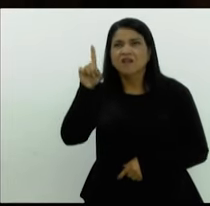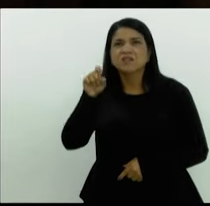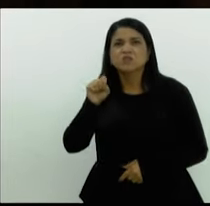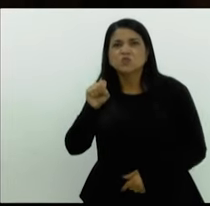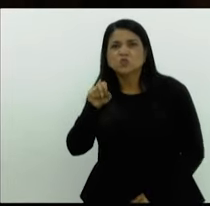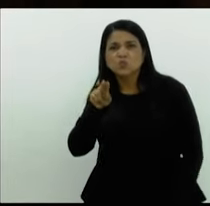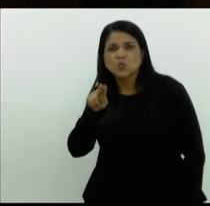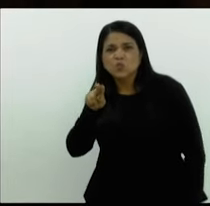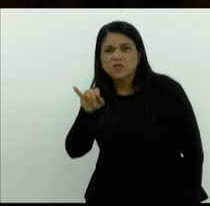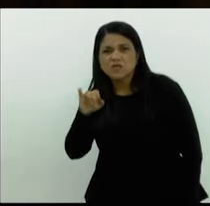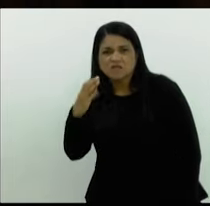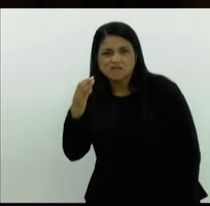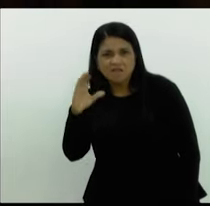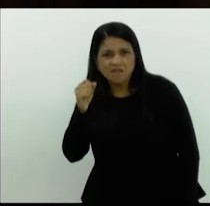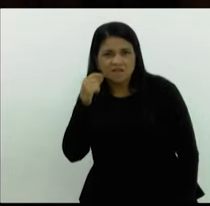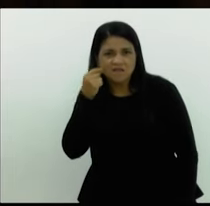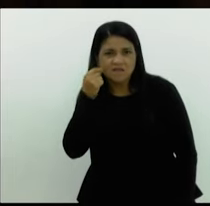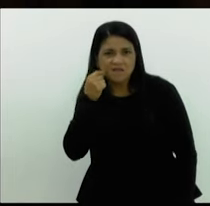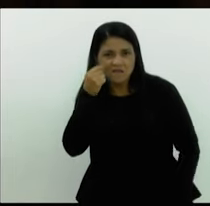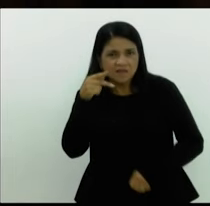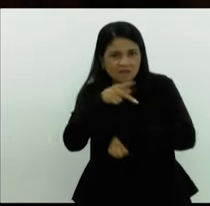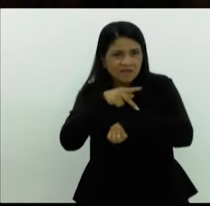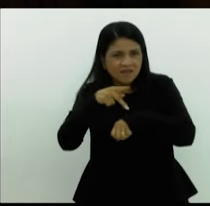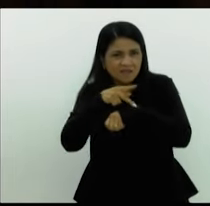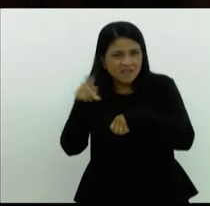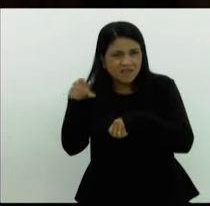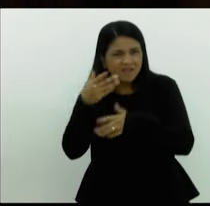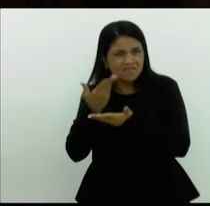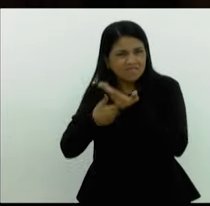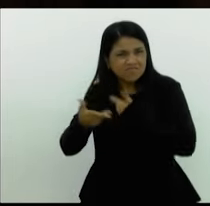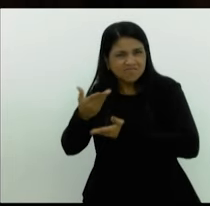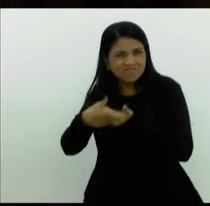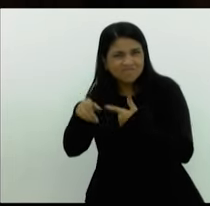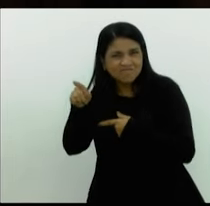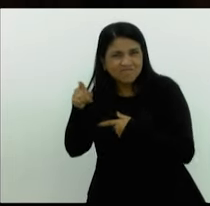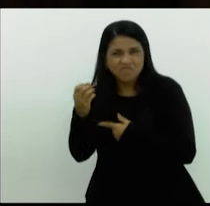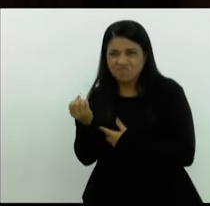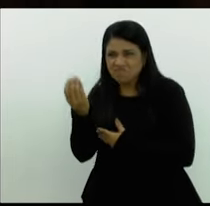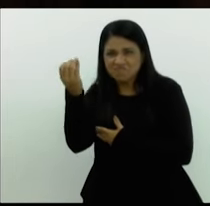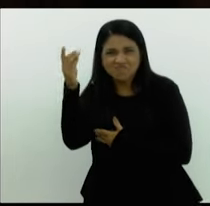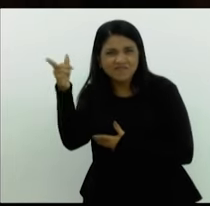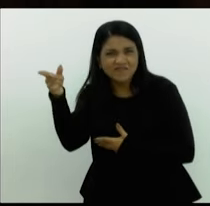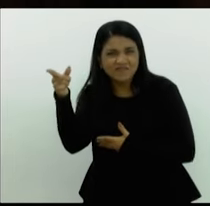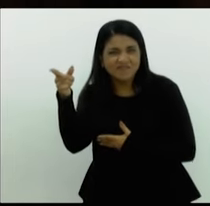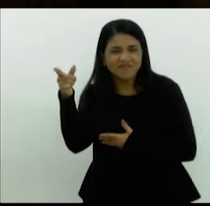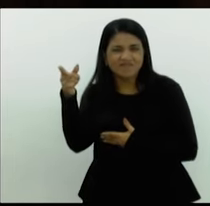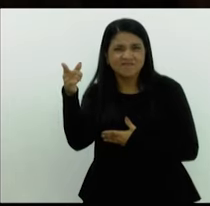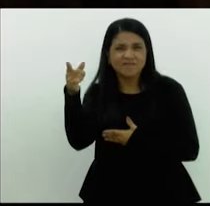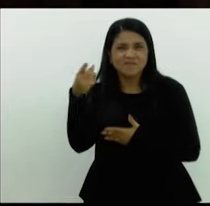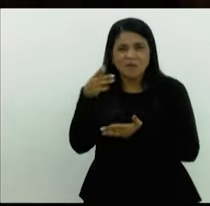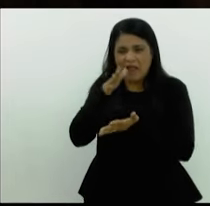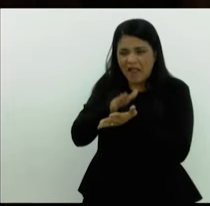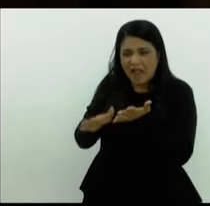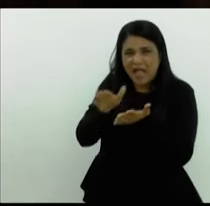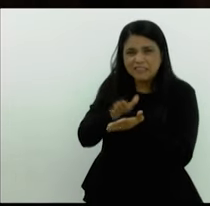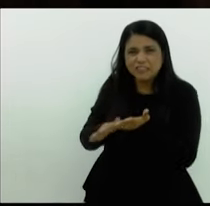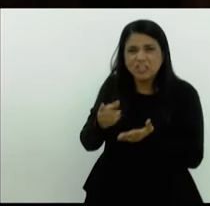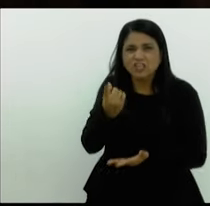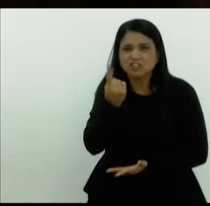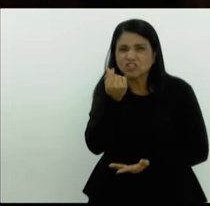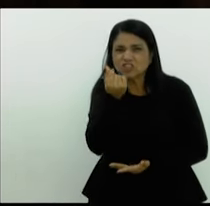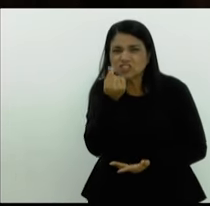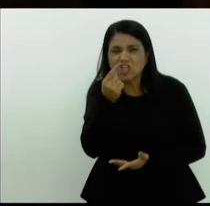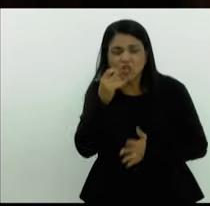para tratar de temas que são absoluta mentira? É apenas uma justificativa formal e burocrática para gastar o seu dinheiro,